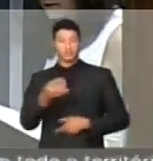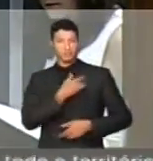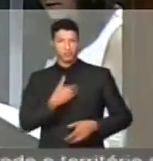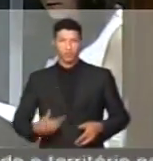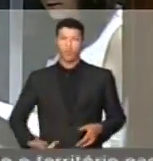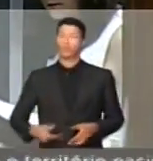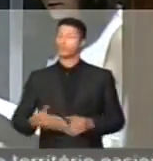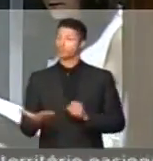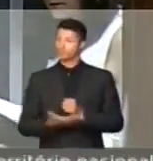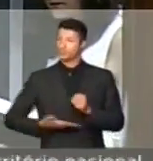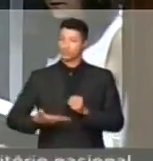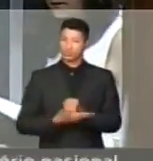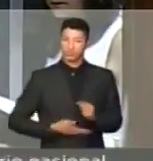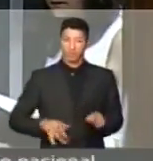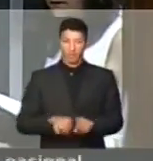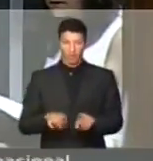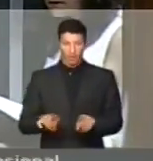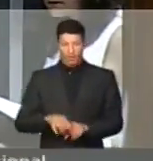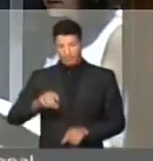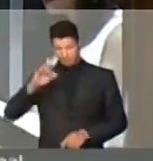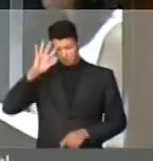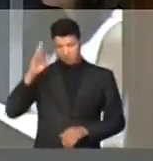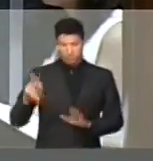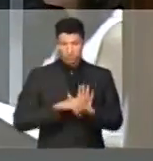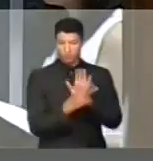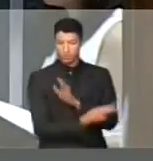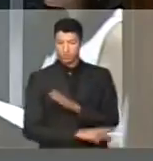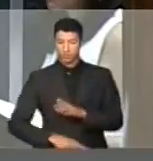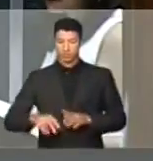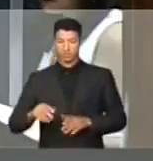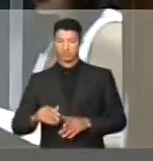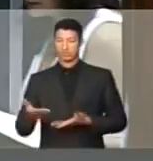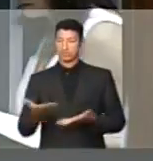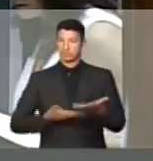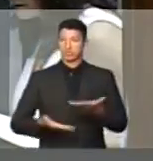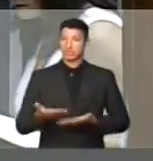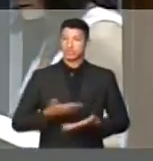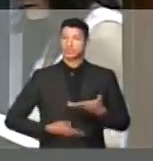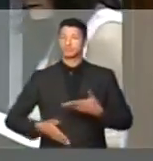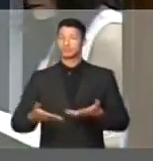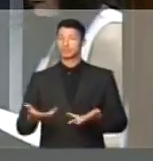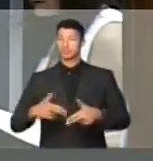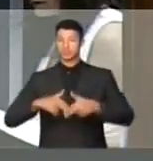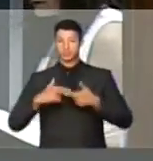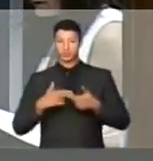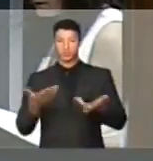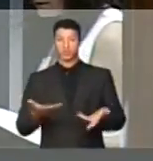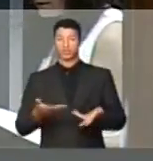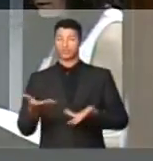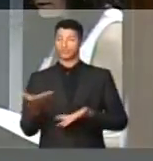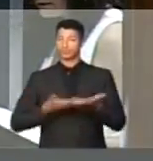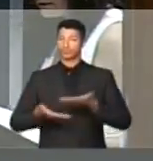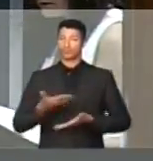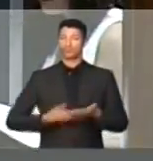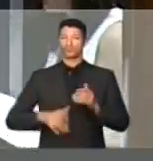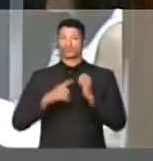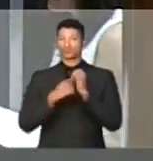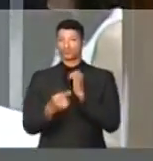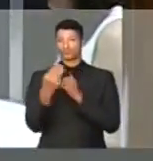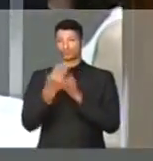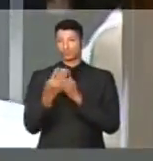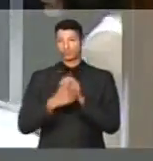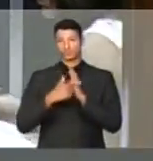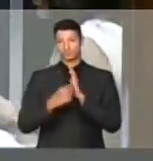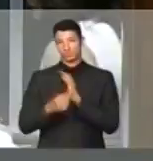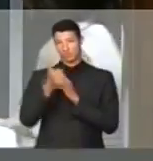públicos e fundamentados todas as decisões, sob pena de nulidade. Suprimo, portanto, a revogação do parágrafo 3º